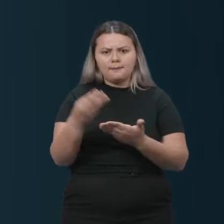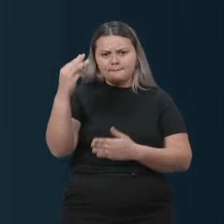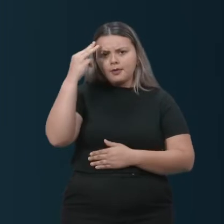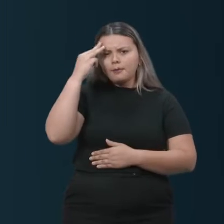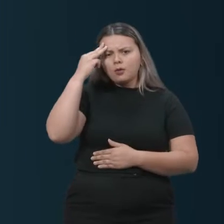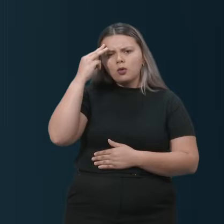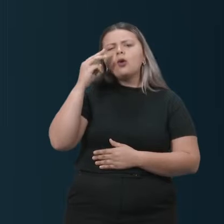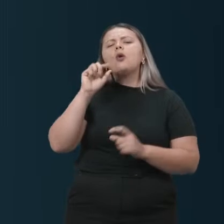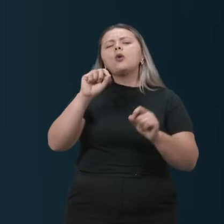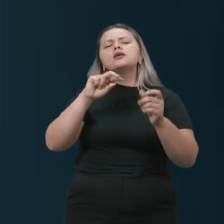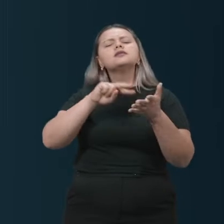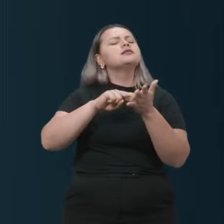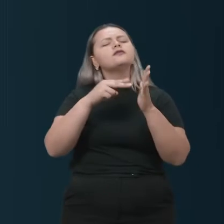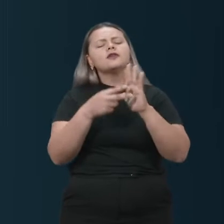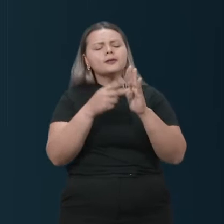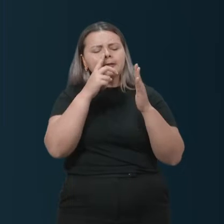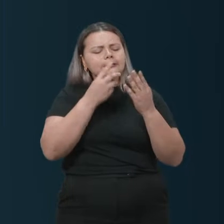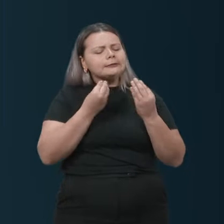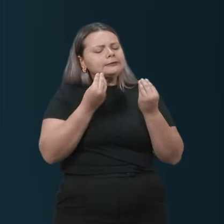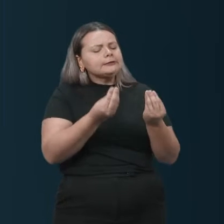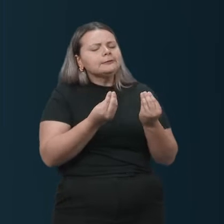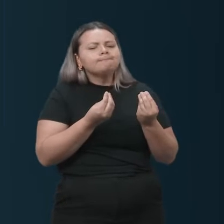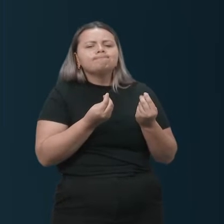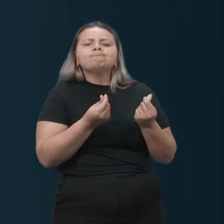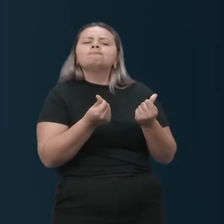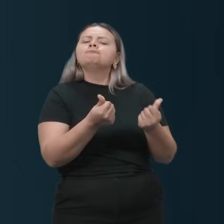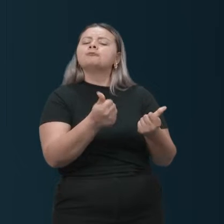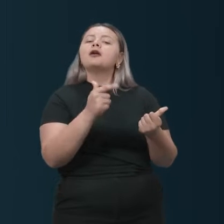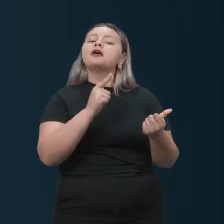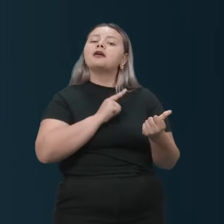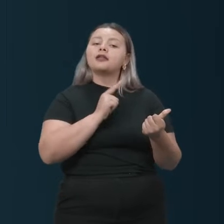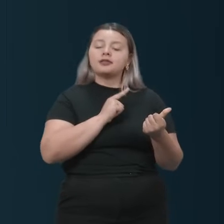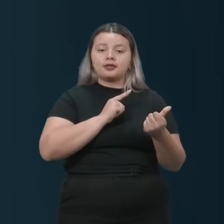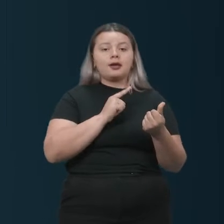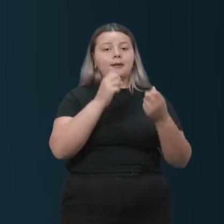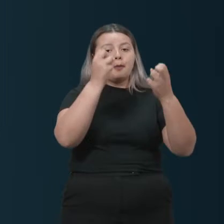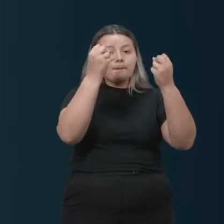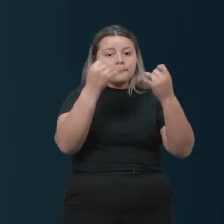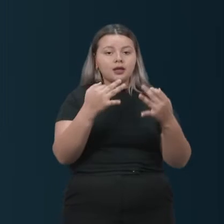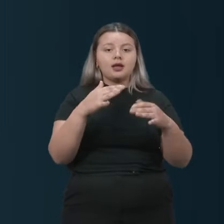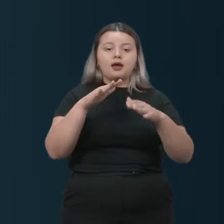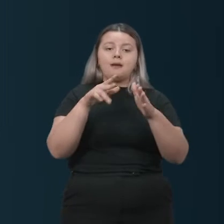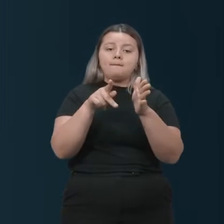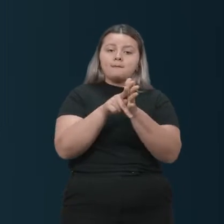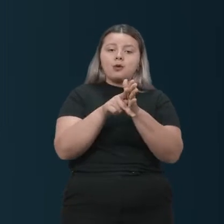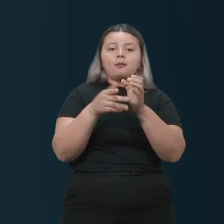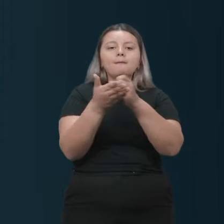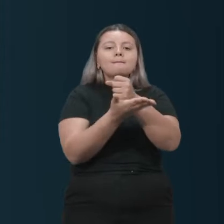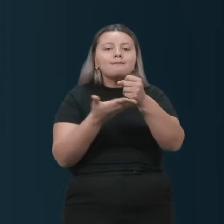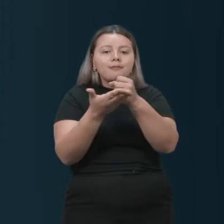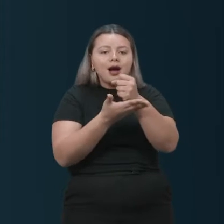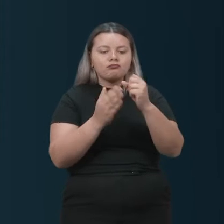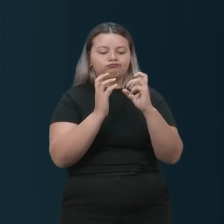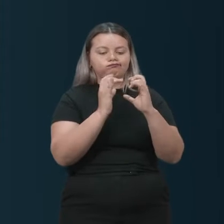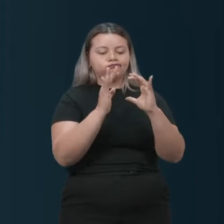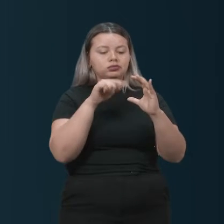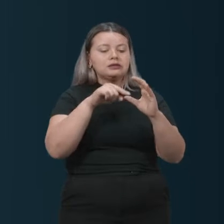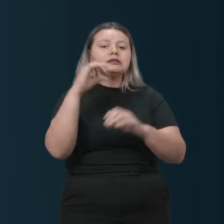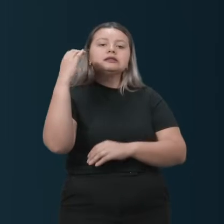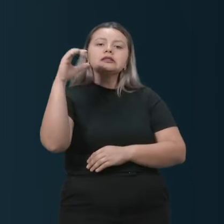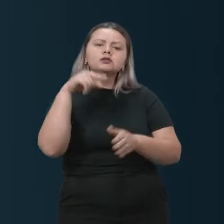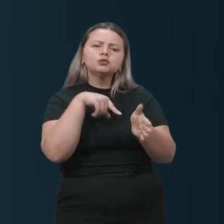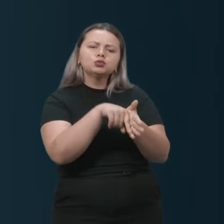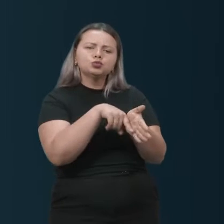mais refinados, a gente precisa começar a falar um pouco sobre neurociência básica.